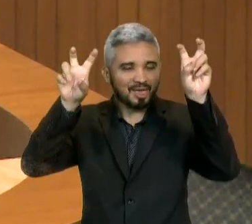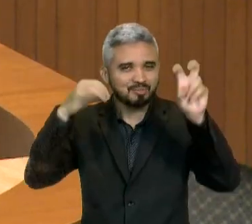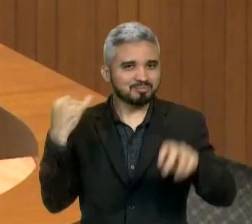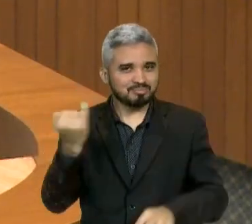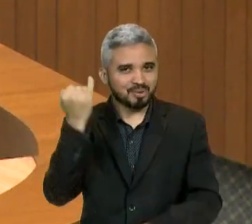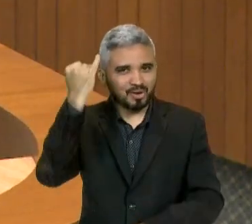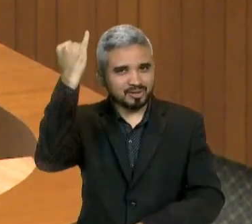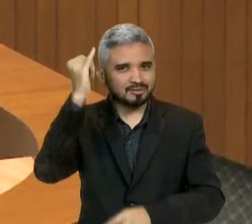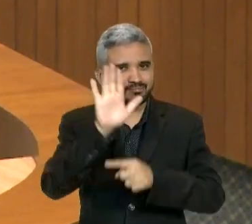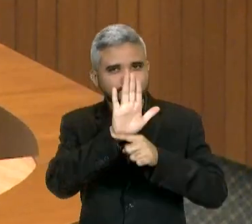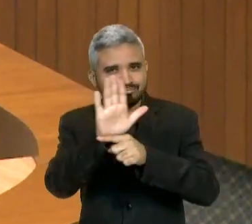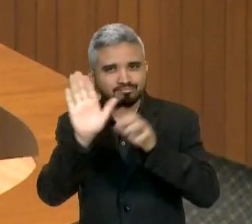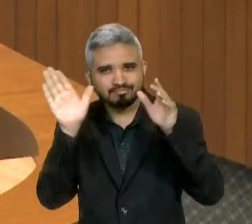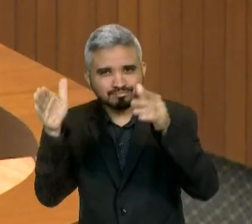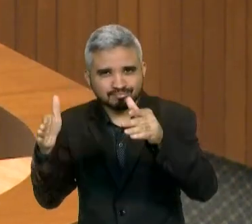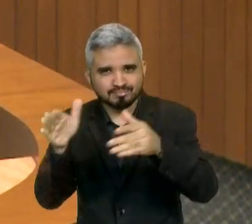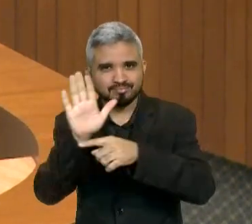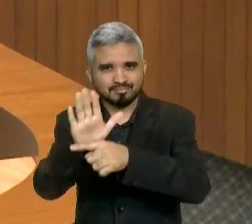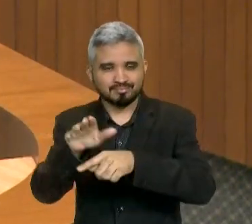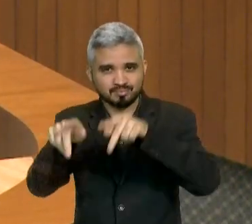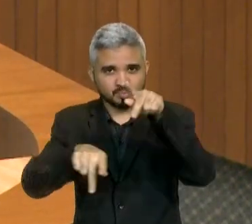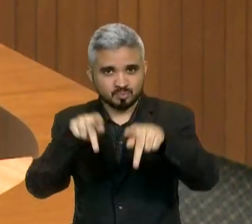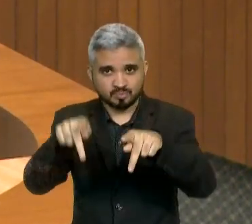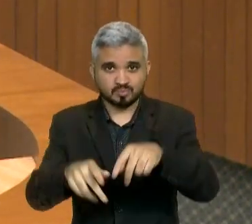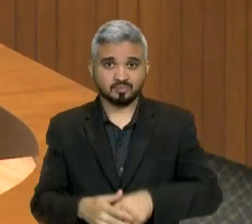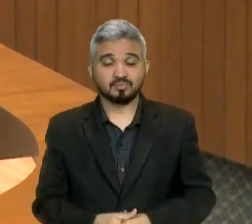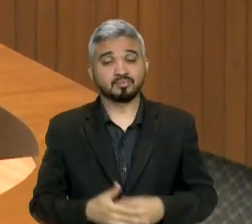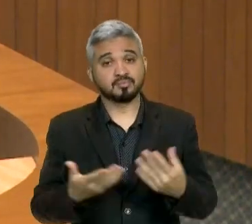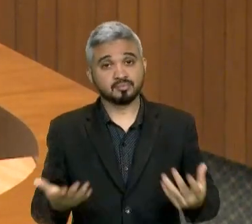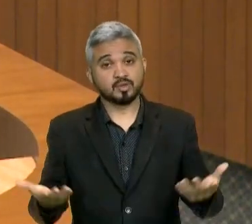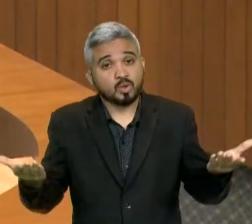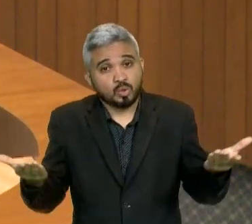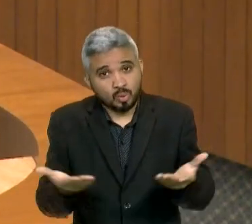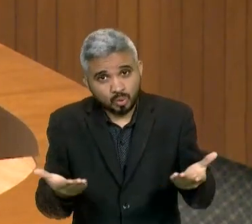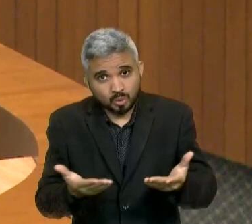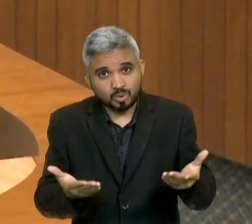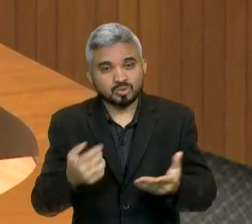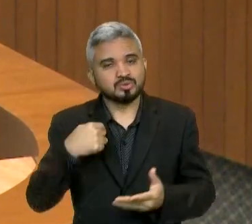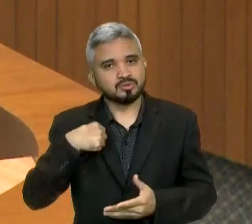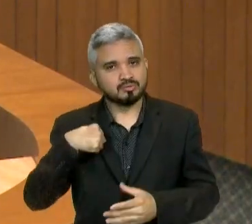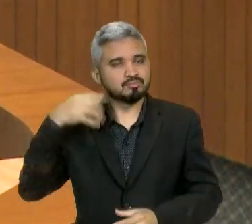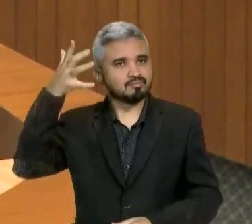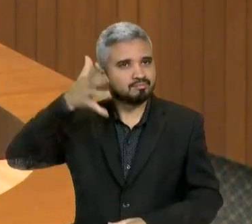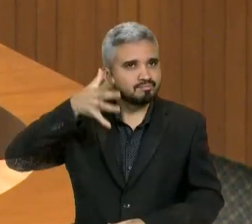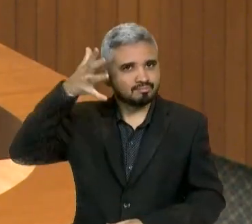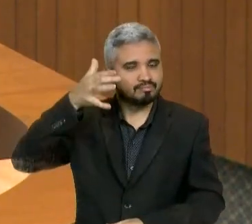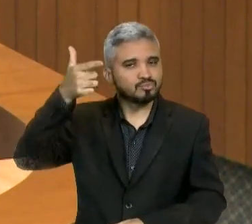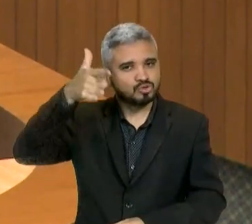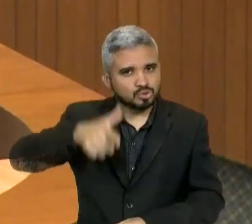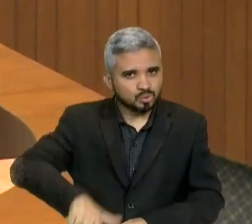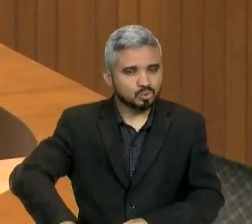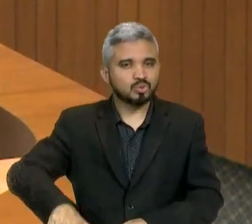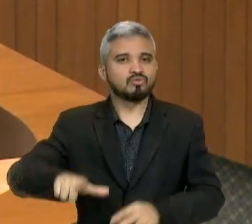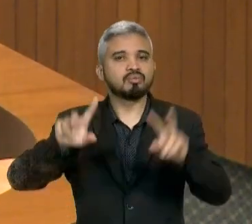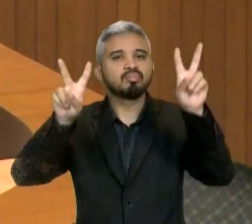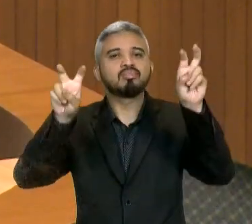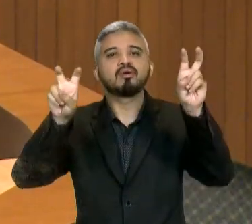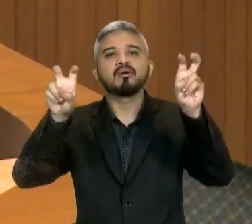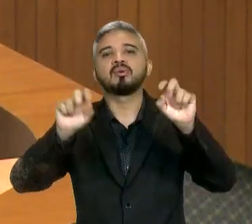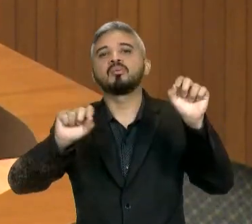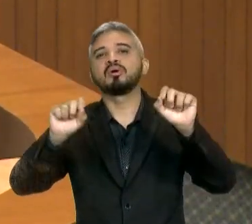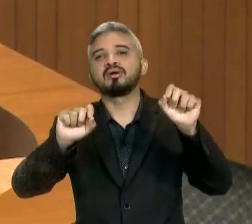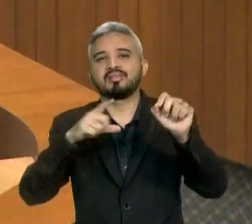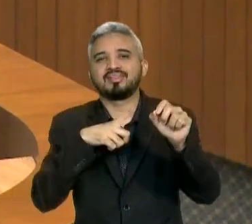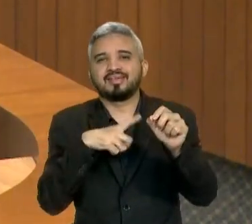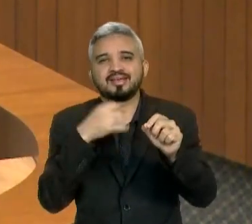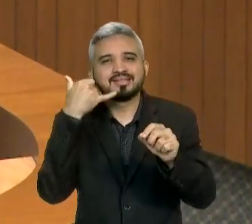poderia deixar de trazer novamente a esta casa essa situação alarmante desses jogos eletrônicos. Ontem, mais